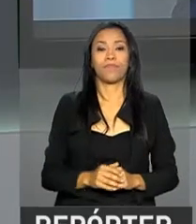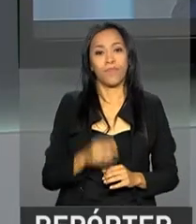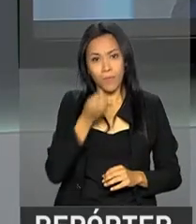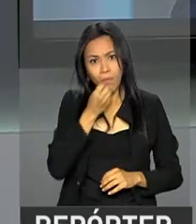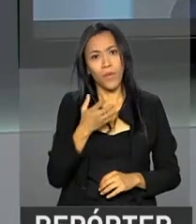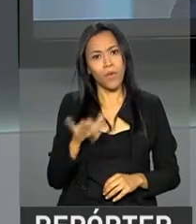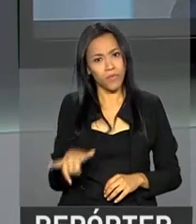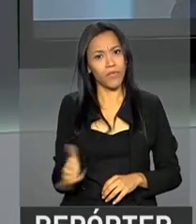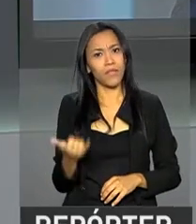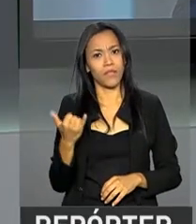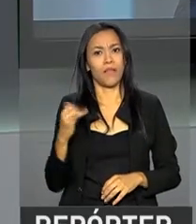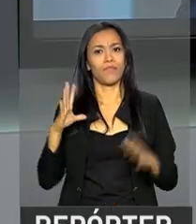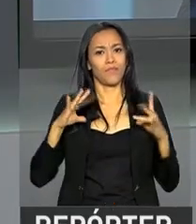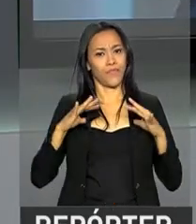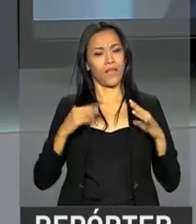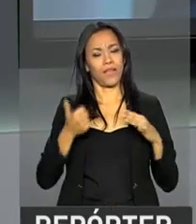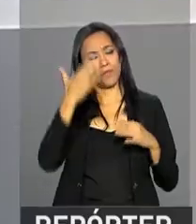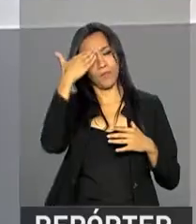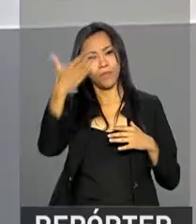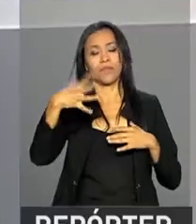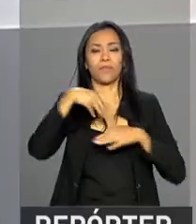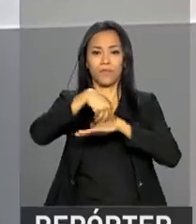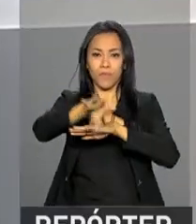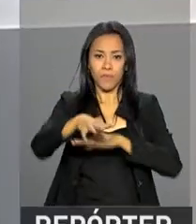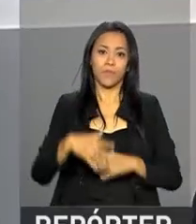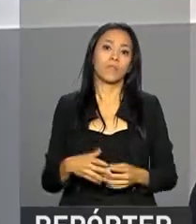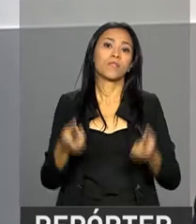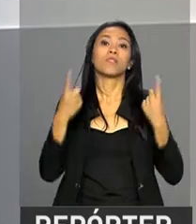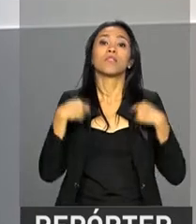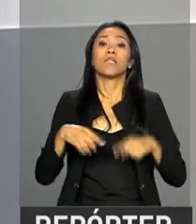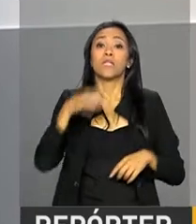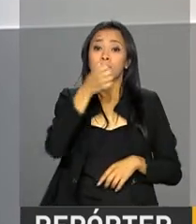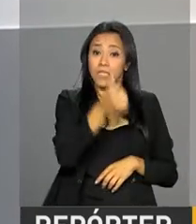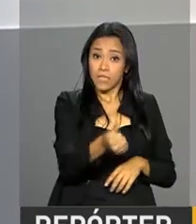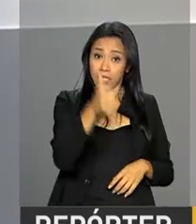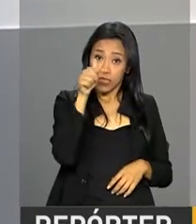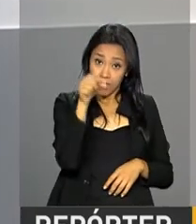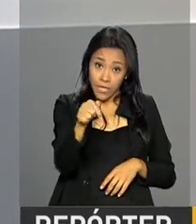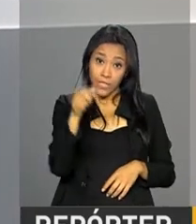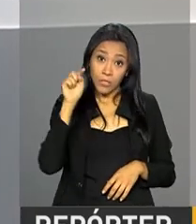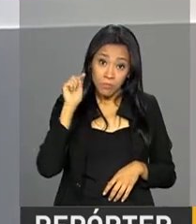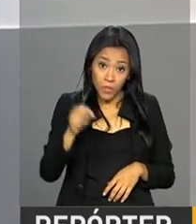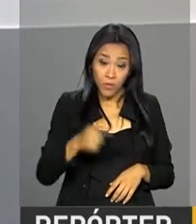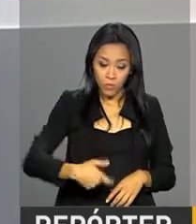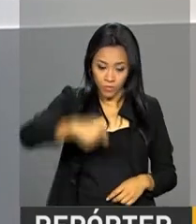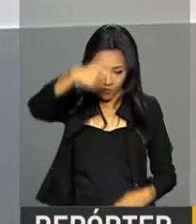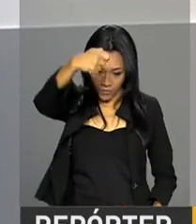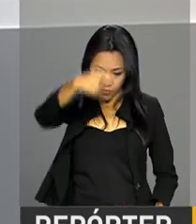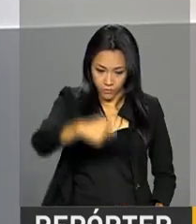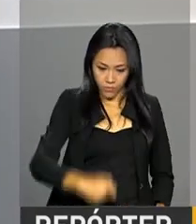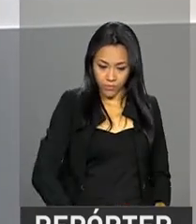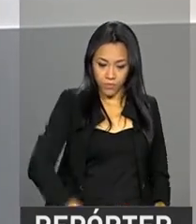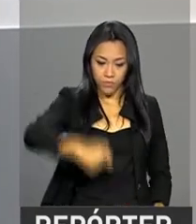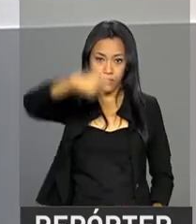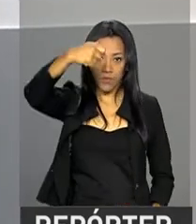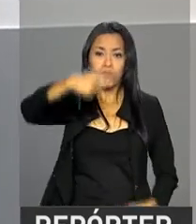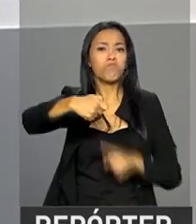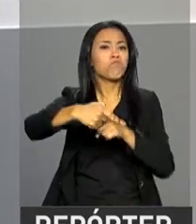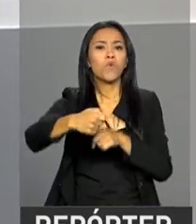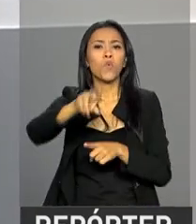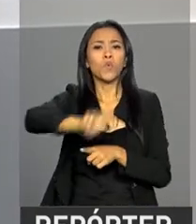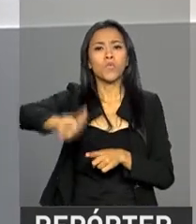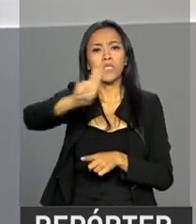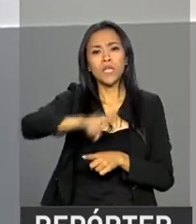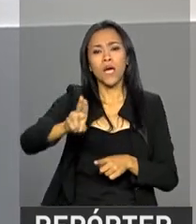aproveitar bem o feriado obrigado então pelas suas informações 67 mil detectores de metal vão ser usados na aplicação das provas do exame nacional